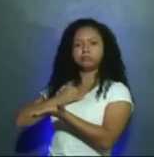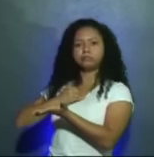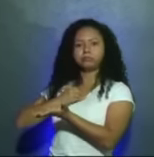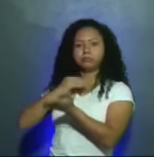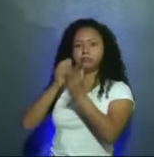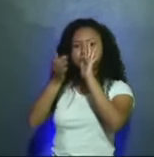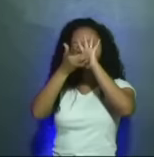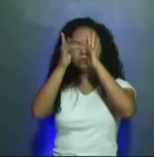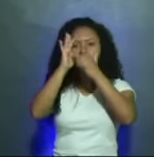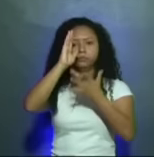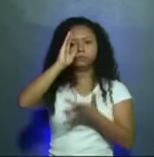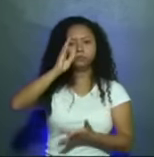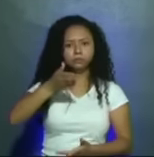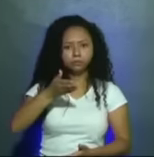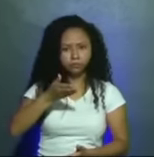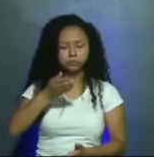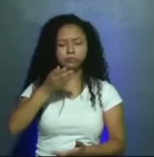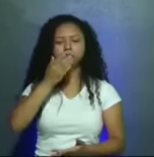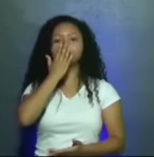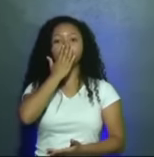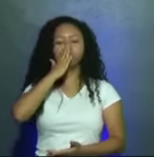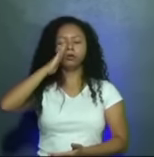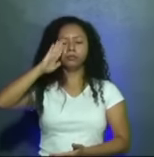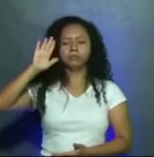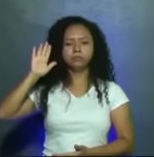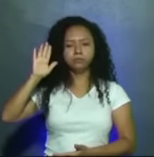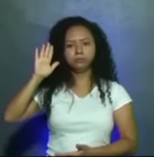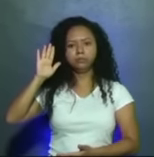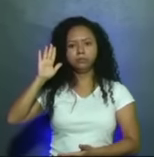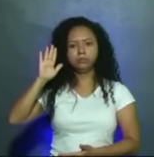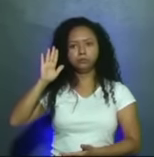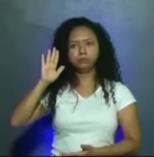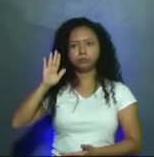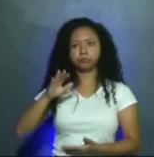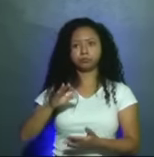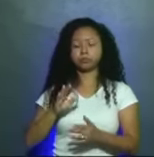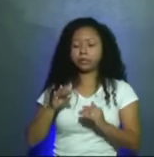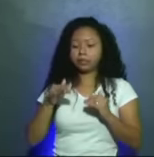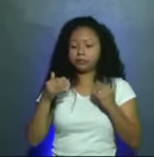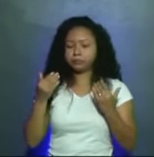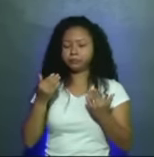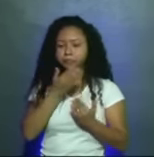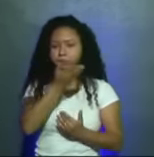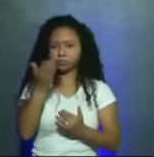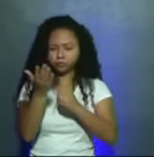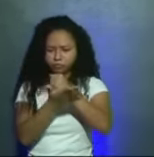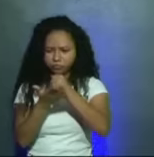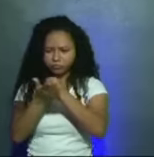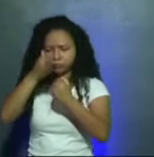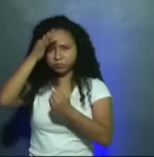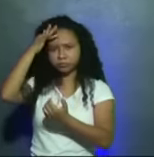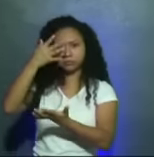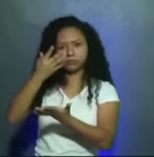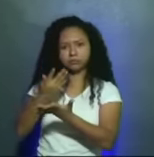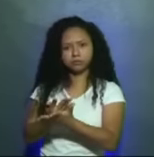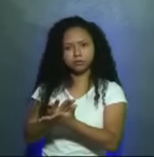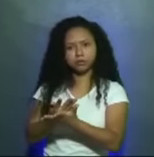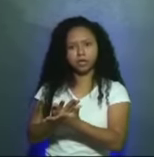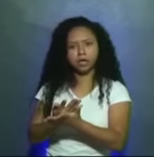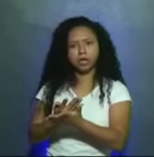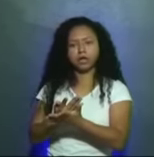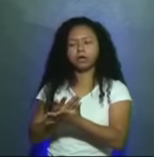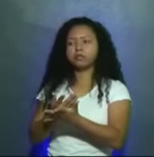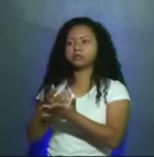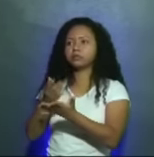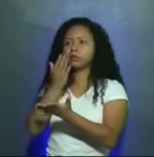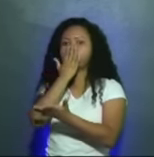promessas, então baseie a sua fé em alguma promessa da palavra de Deus para que você possa tomar